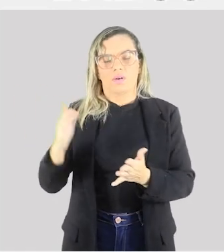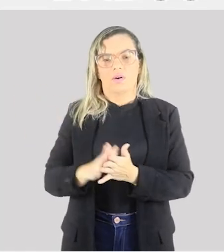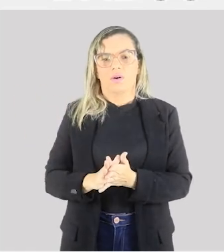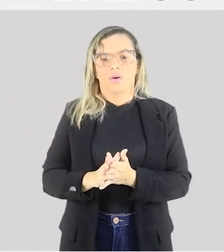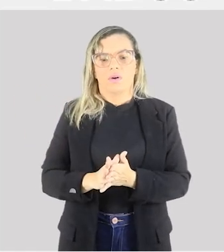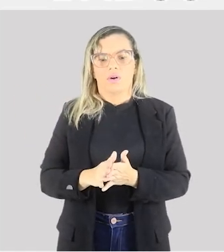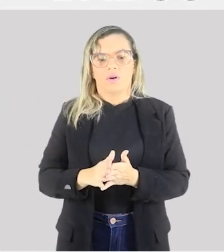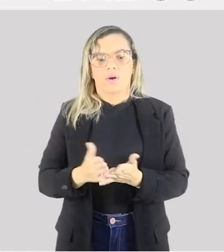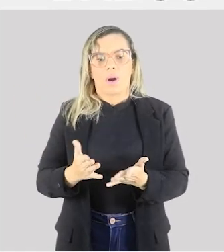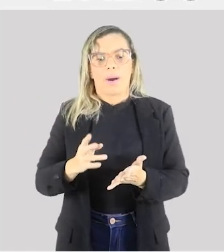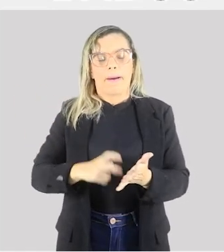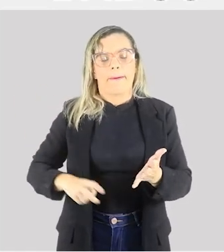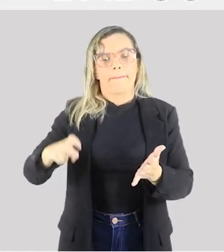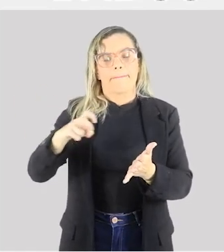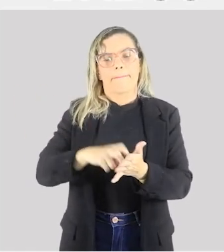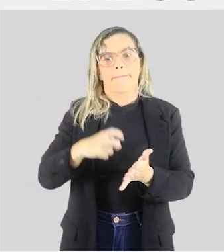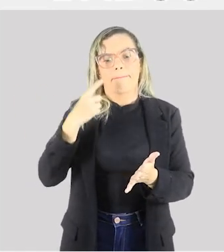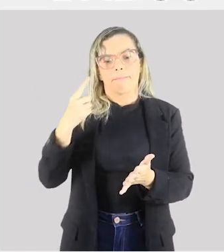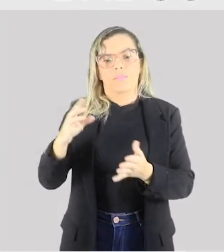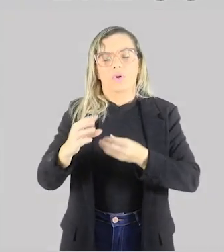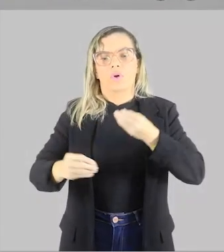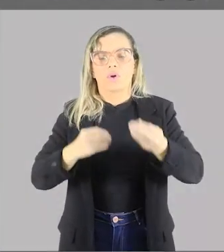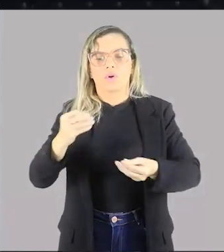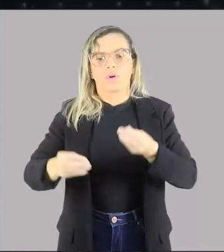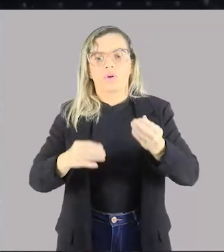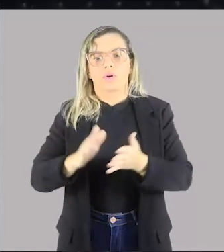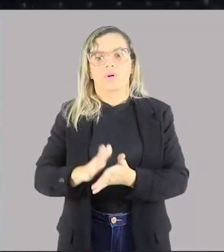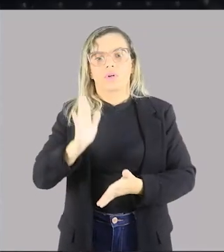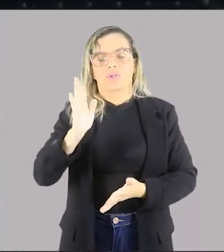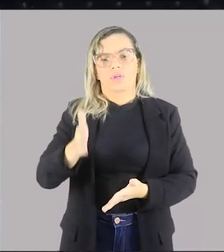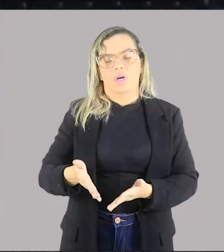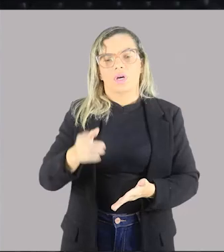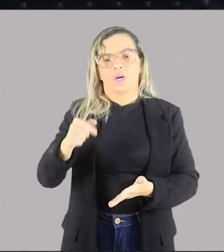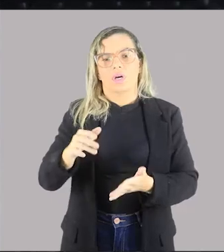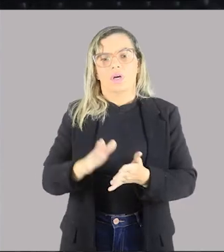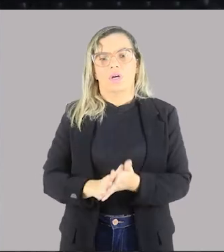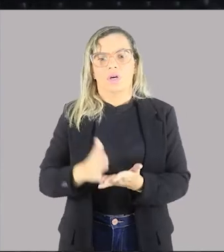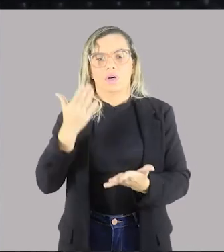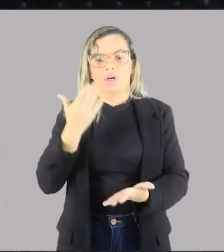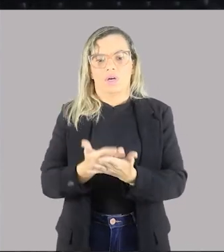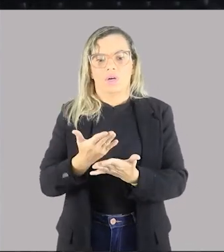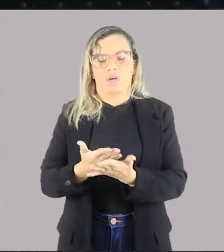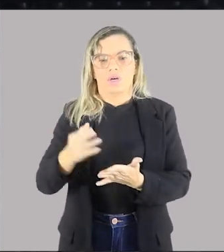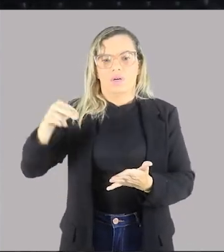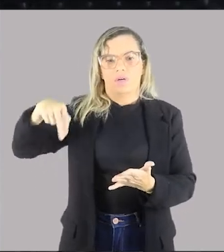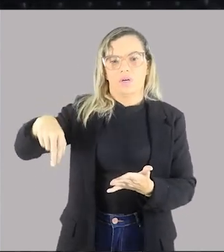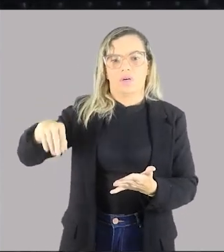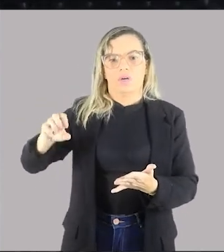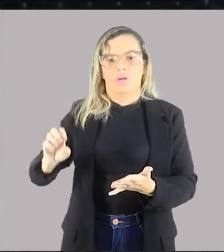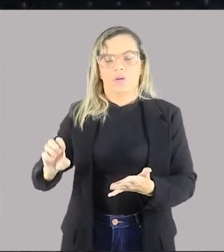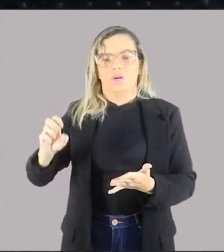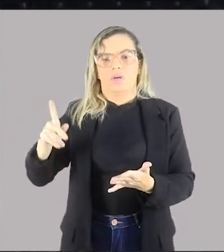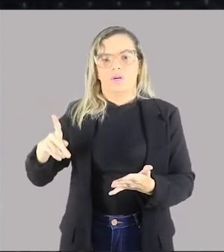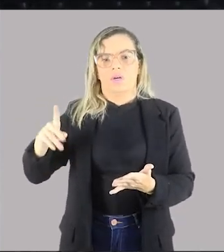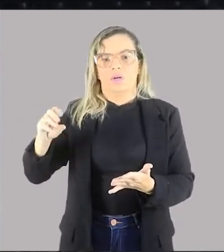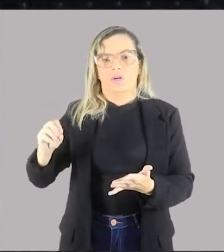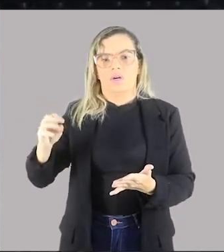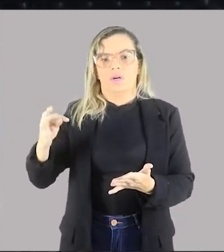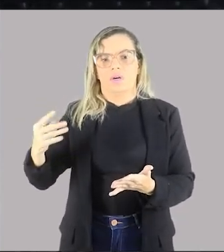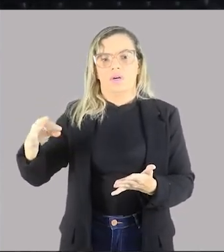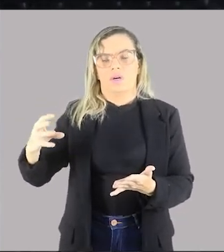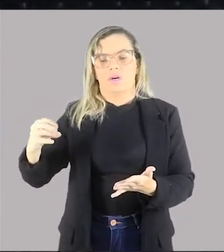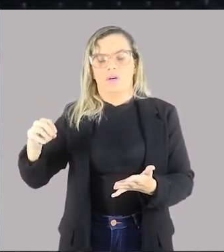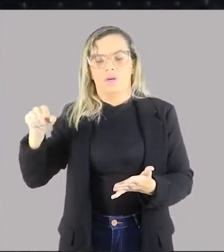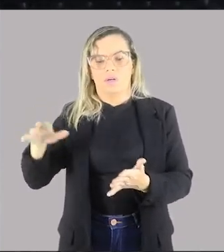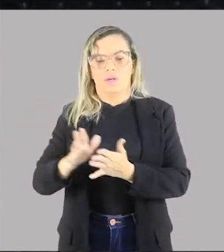essa infração, tá? Como já estudamos, o nepotismo, que hoje é legislado, ou seja, temos uma lei que